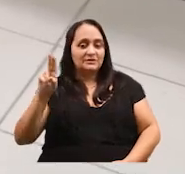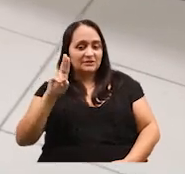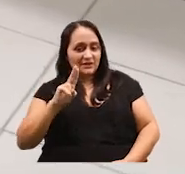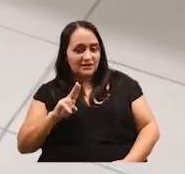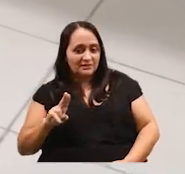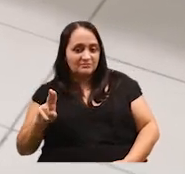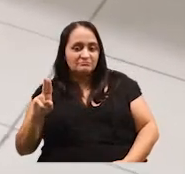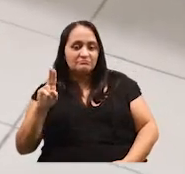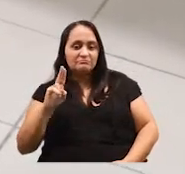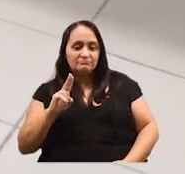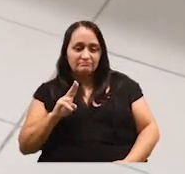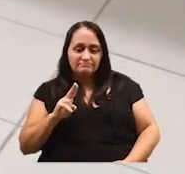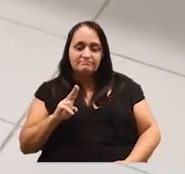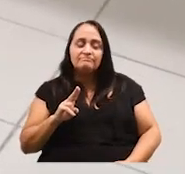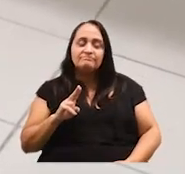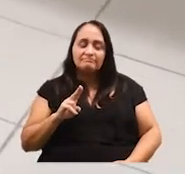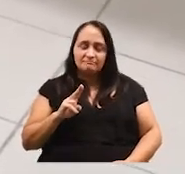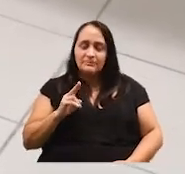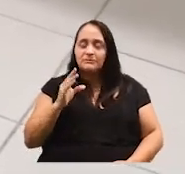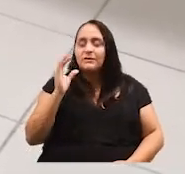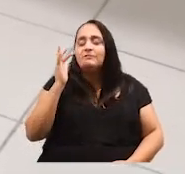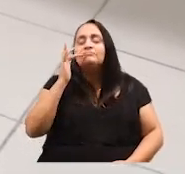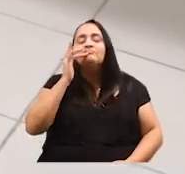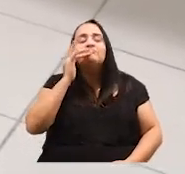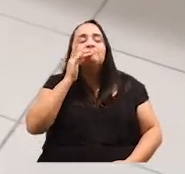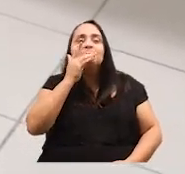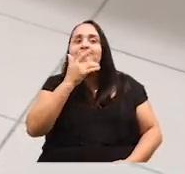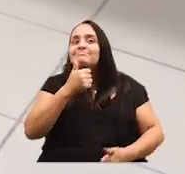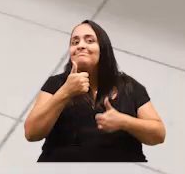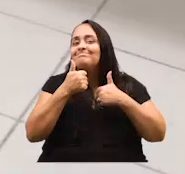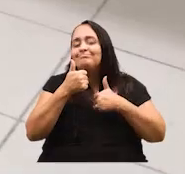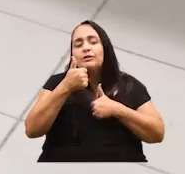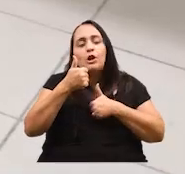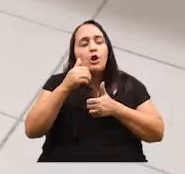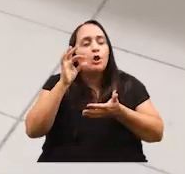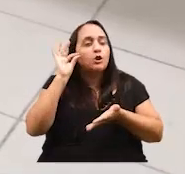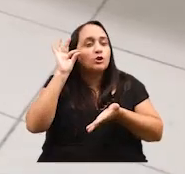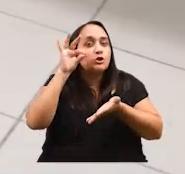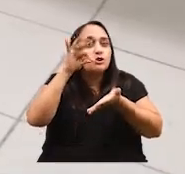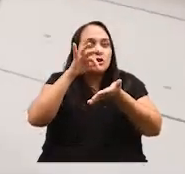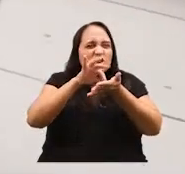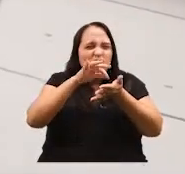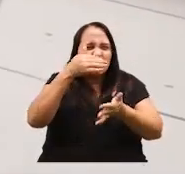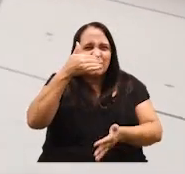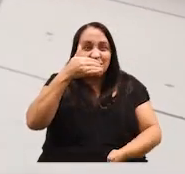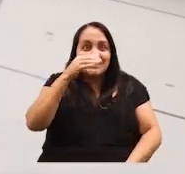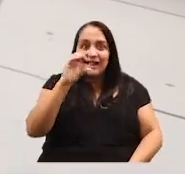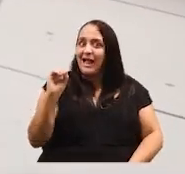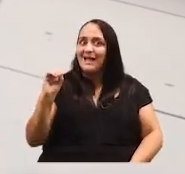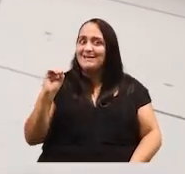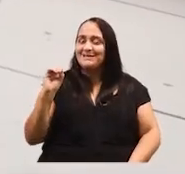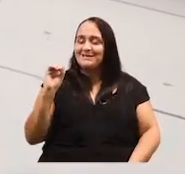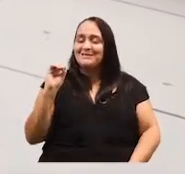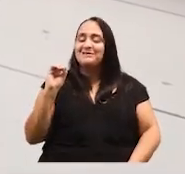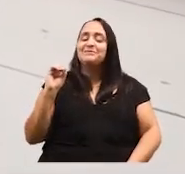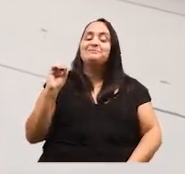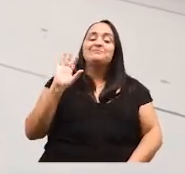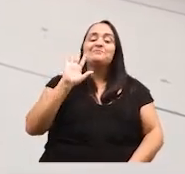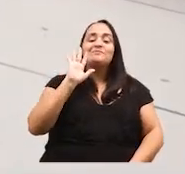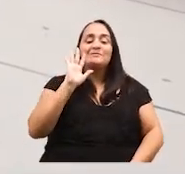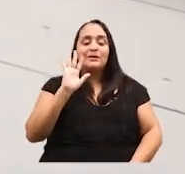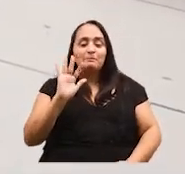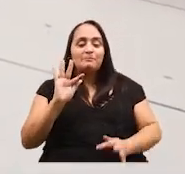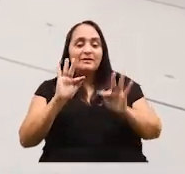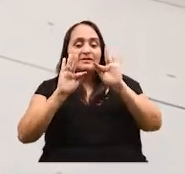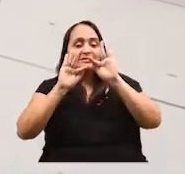fazendo para a nossa cocada ficar nota 10. Uma delícia, tá bom? A nossa ideia é que no final da